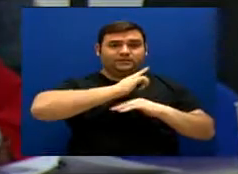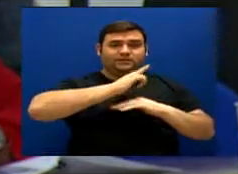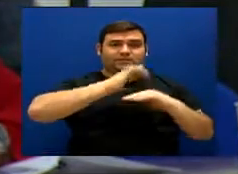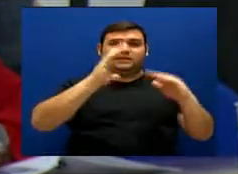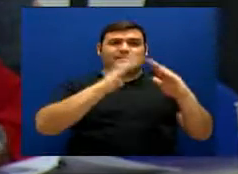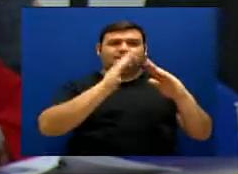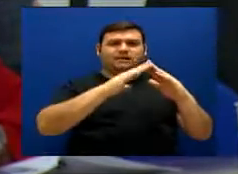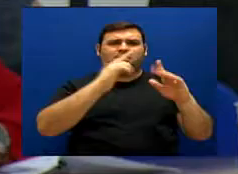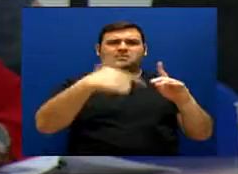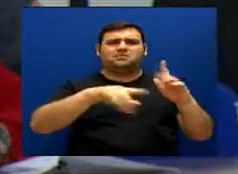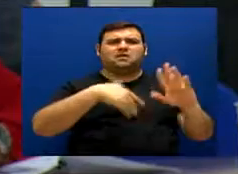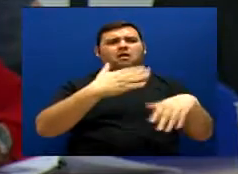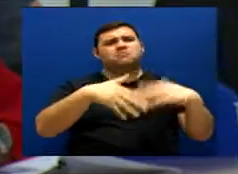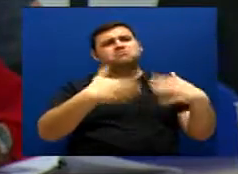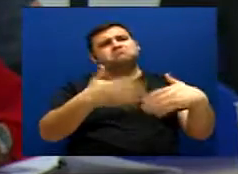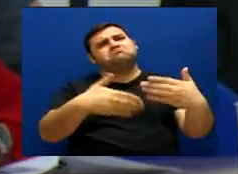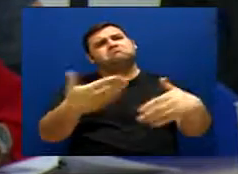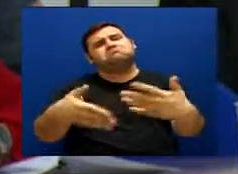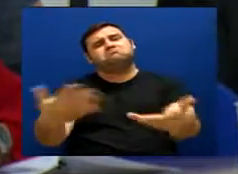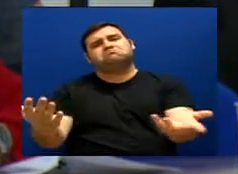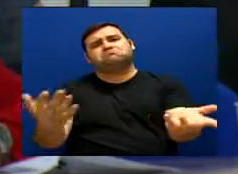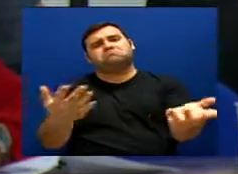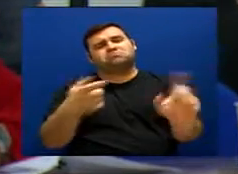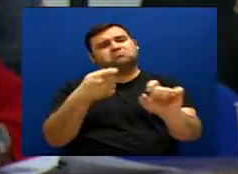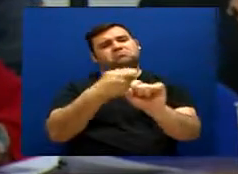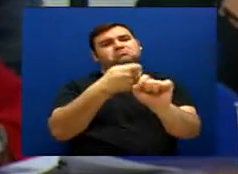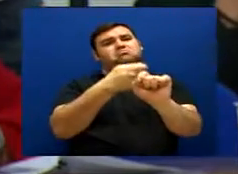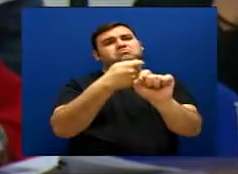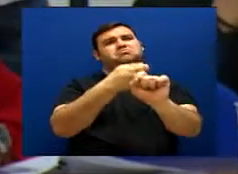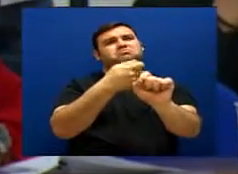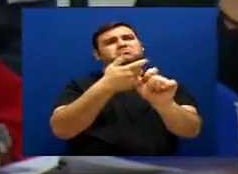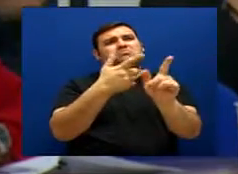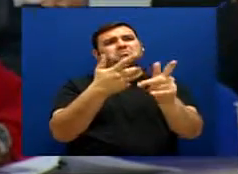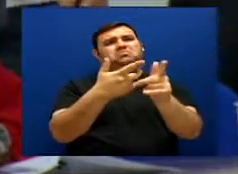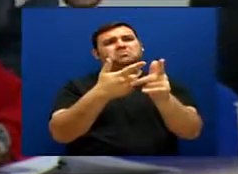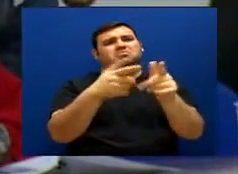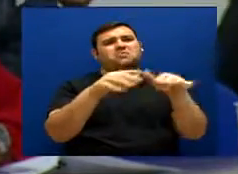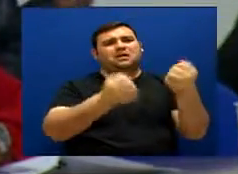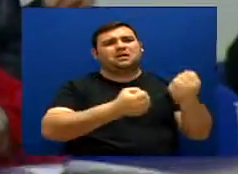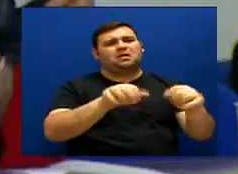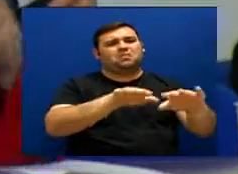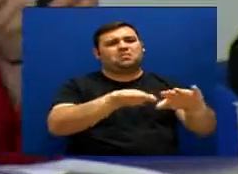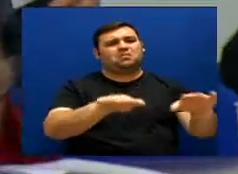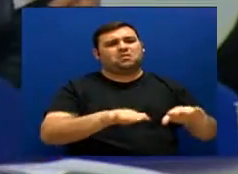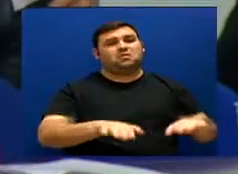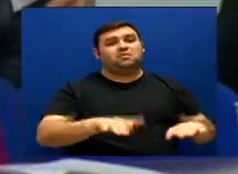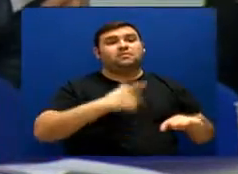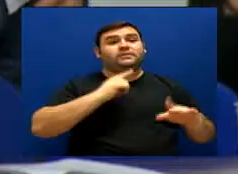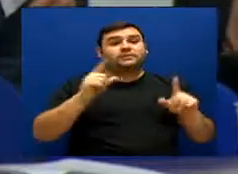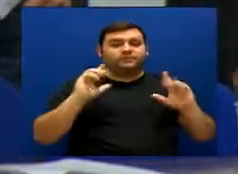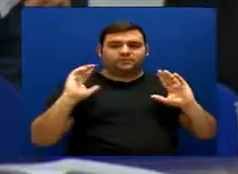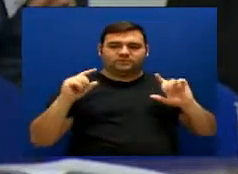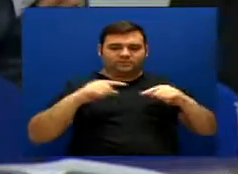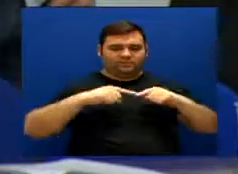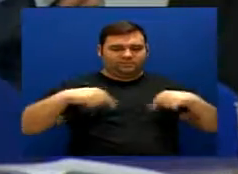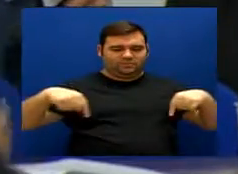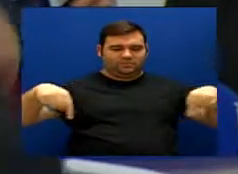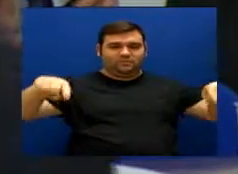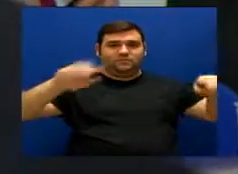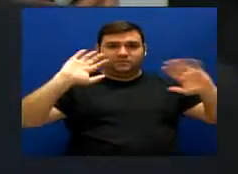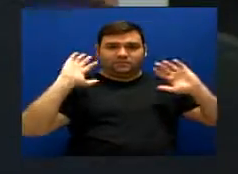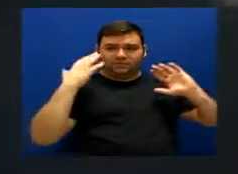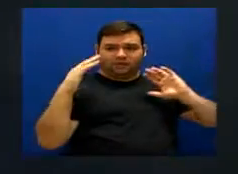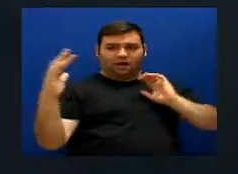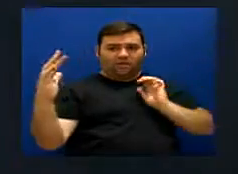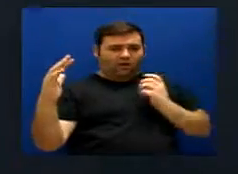uma casa depois. À medida que o tempo foi passando, ficou para estacionamento, mas eu plantei em volta várias